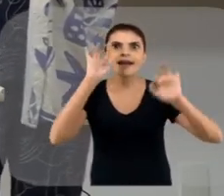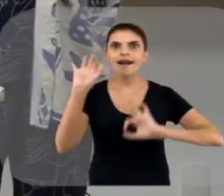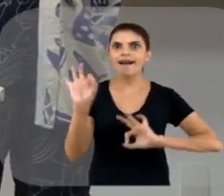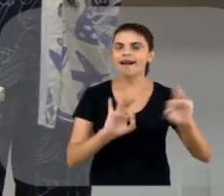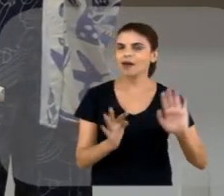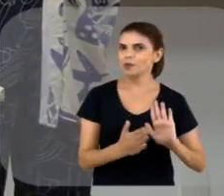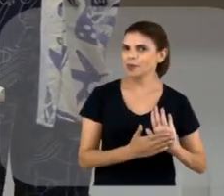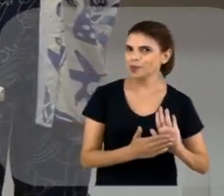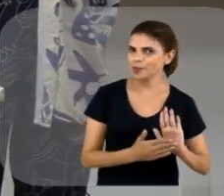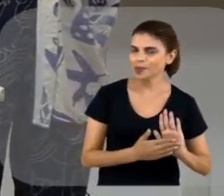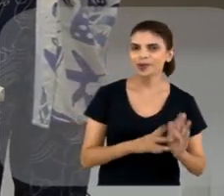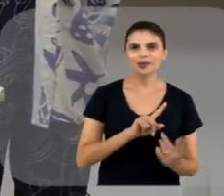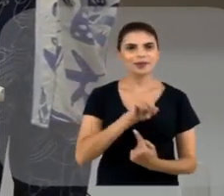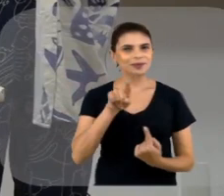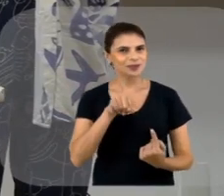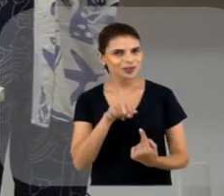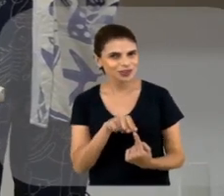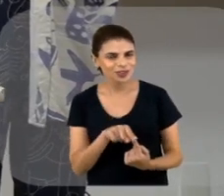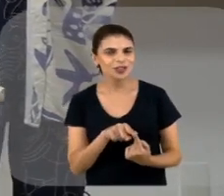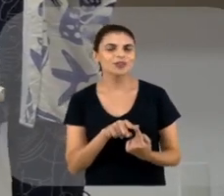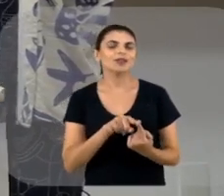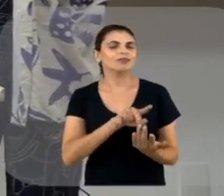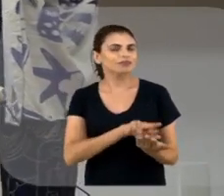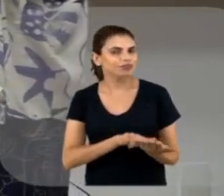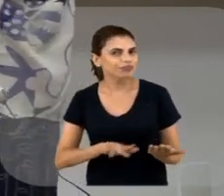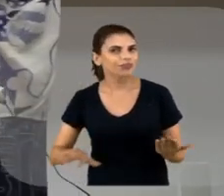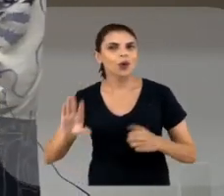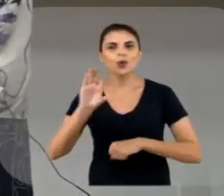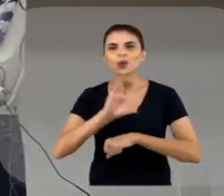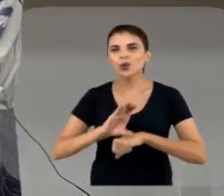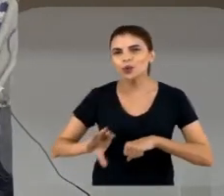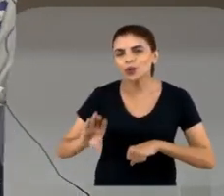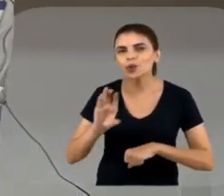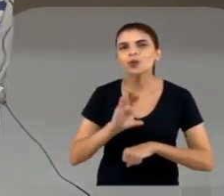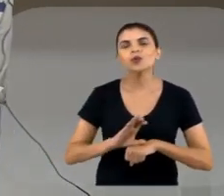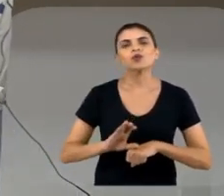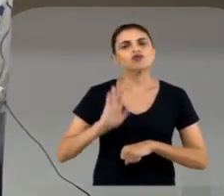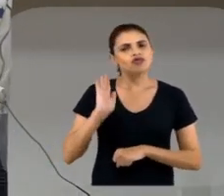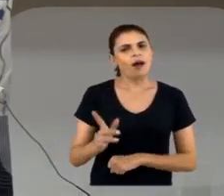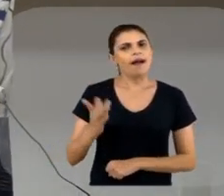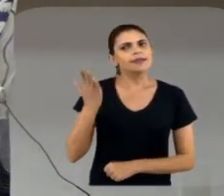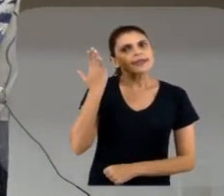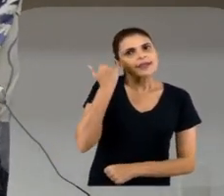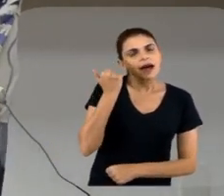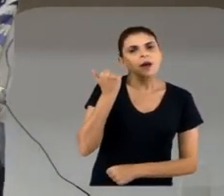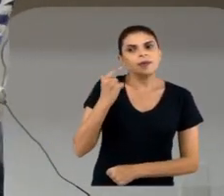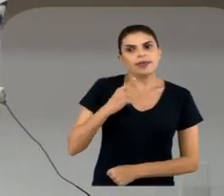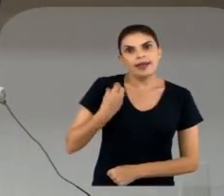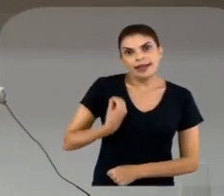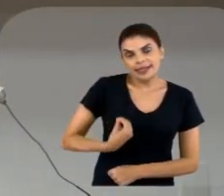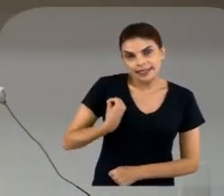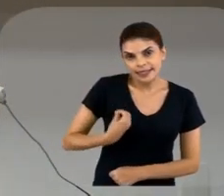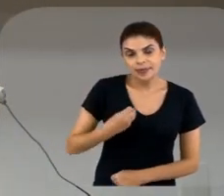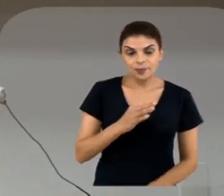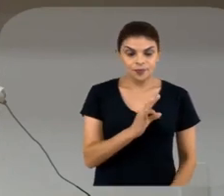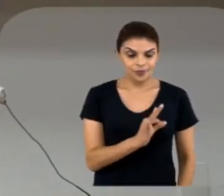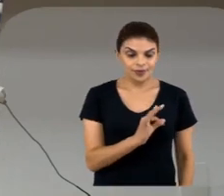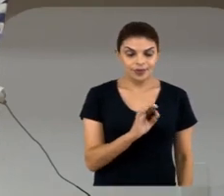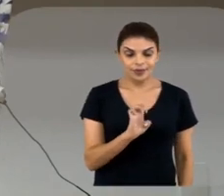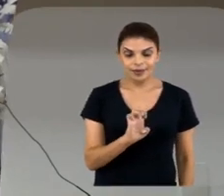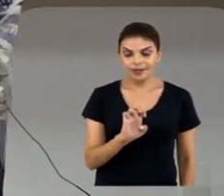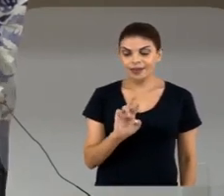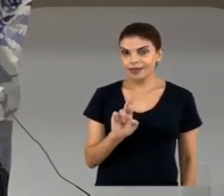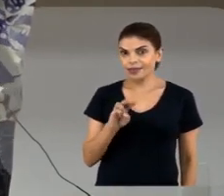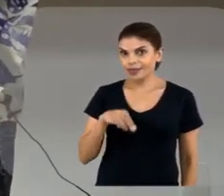da proposta, dos objetivos do curso, né, é quando, nesse termo de referência, é quando a gente